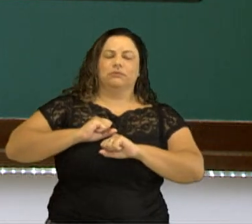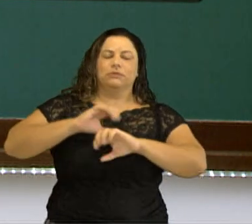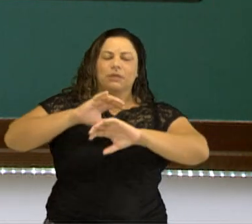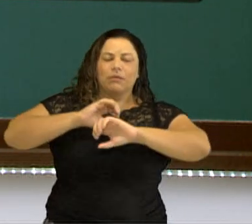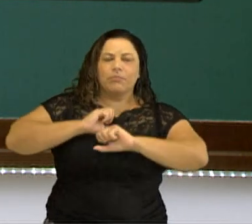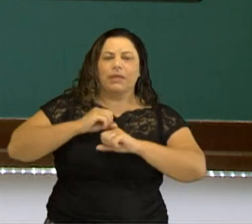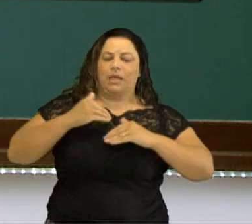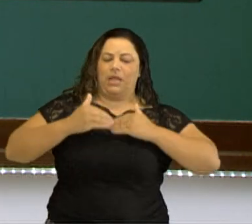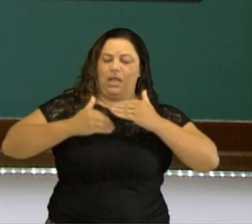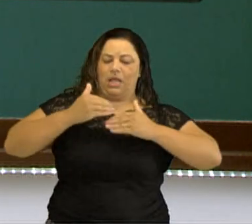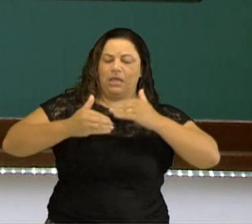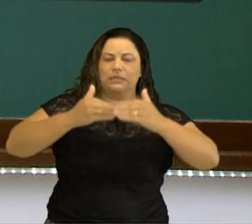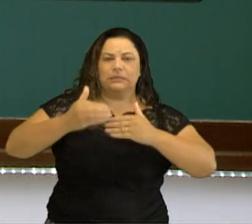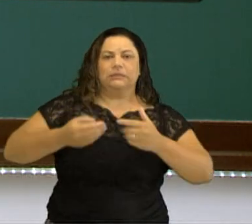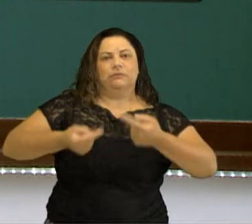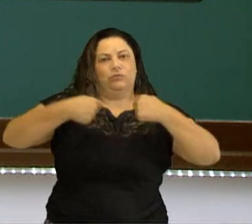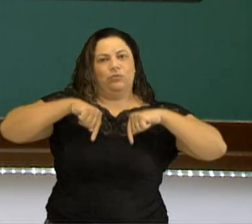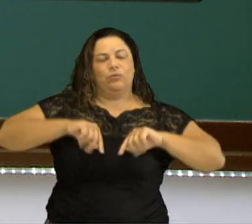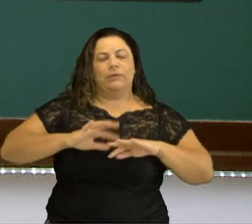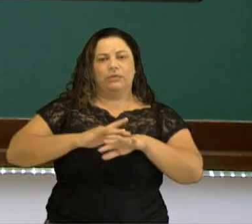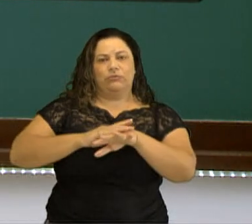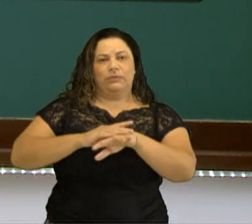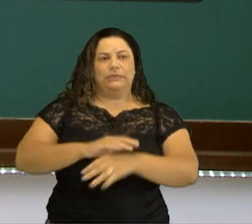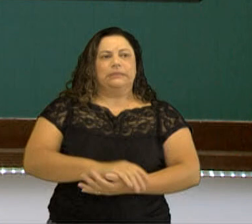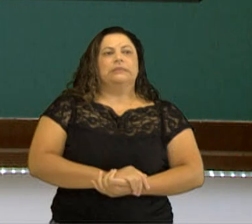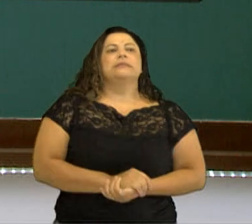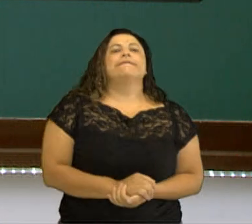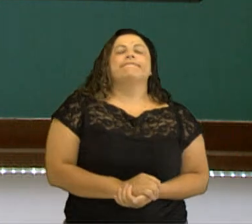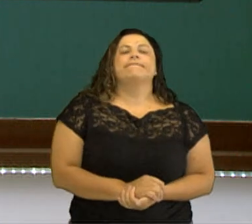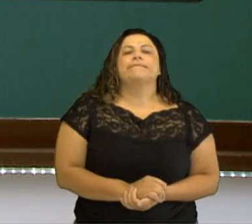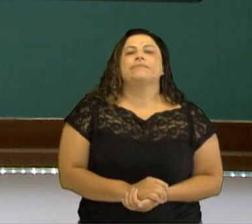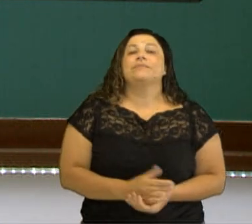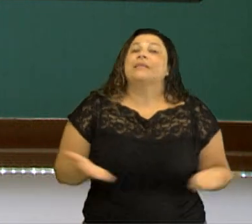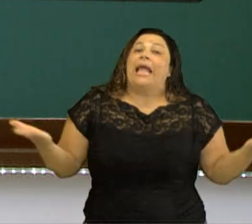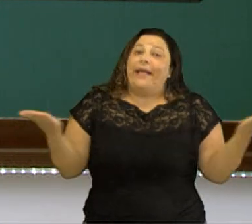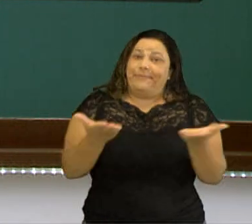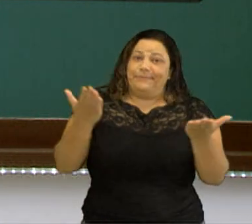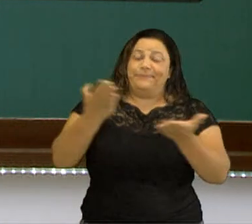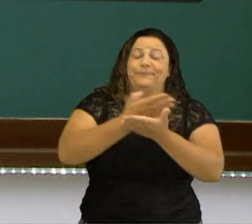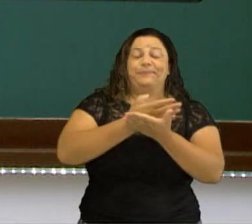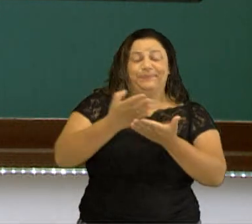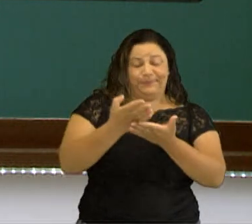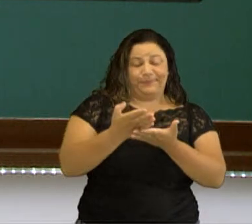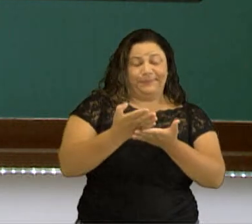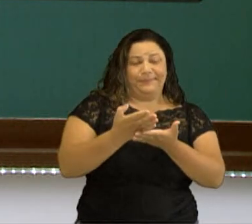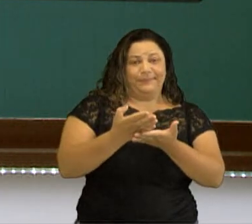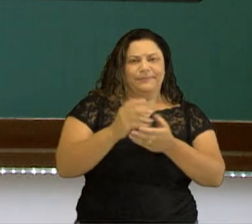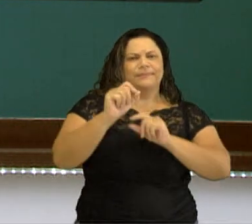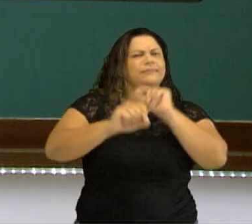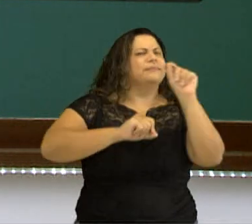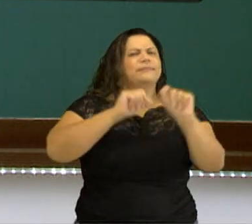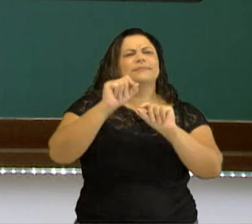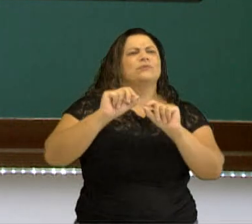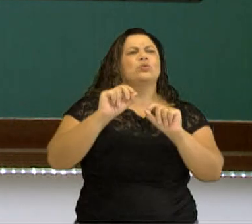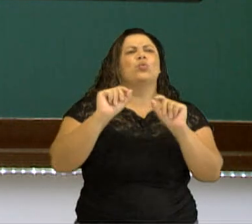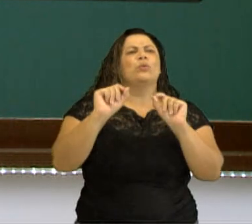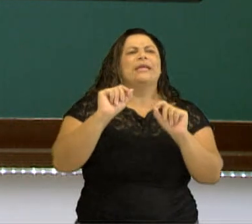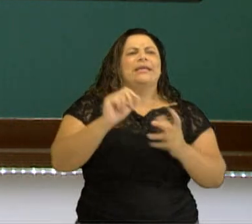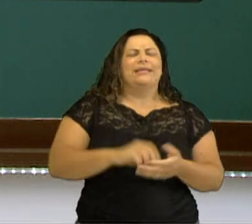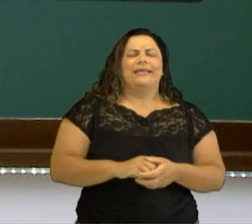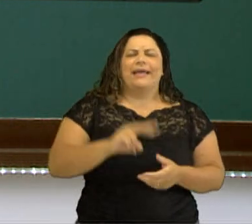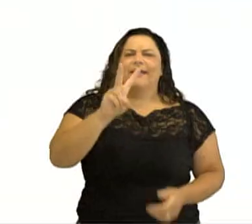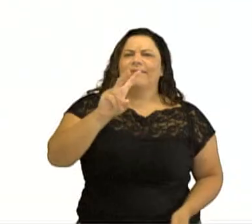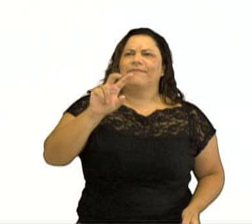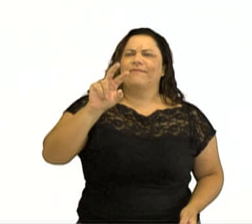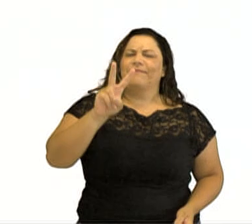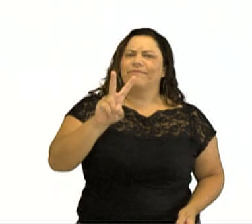micro-organismos e desenvolva todas essas doenças. Para começar, vamos entender o que são viroses. Aqui nós temos a